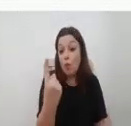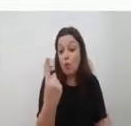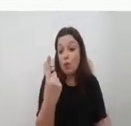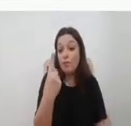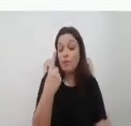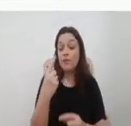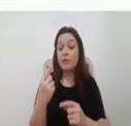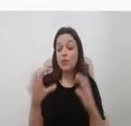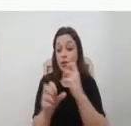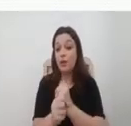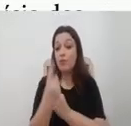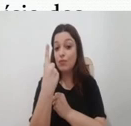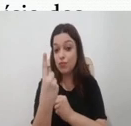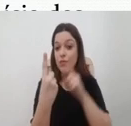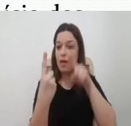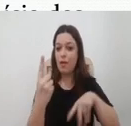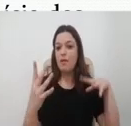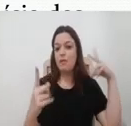de trauma não acidental.